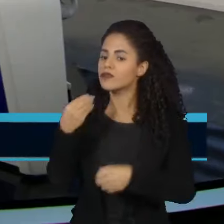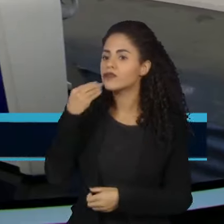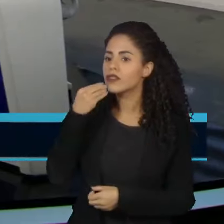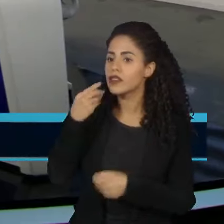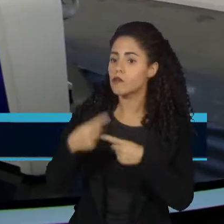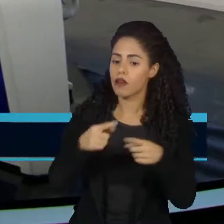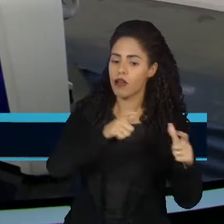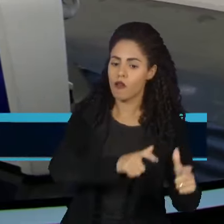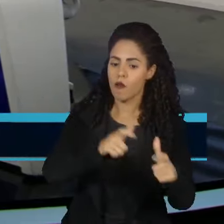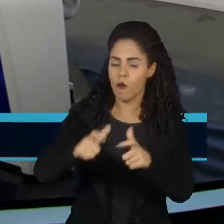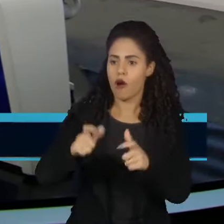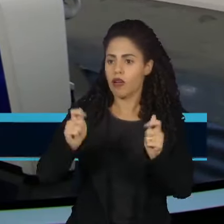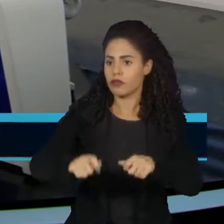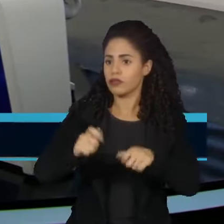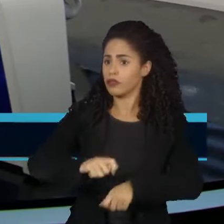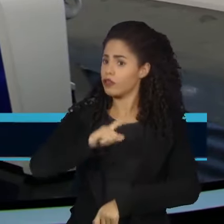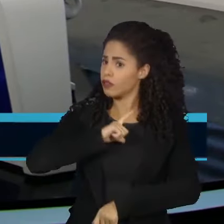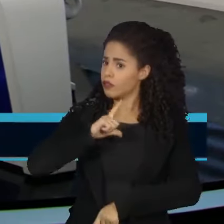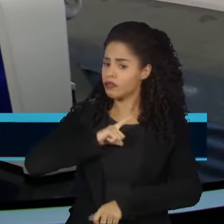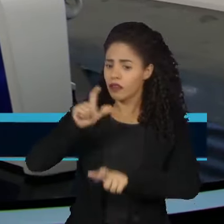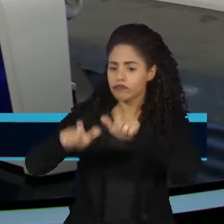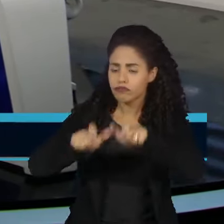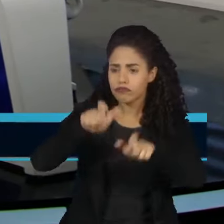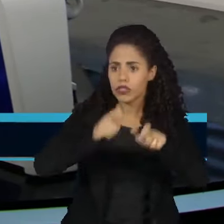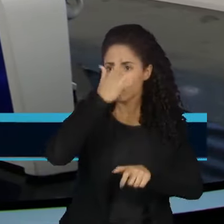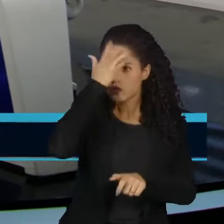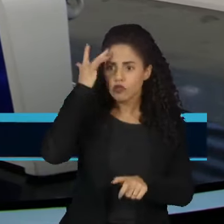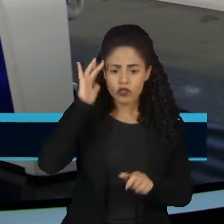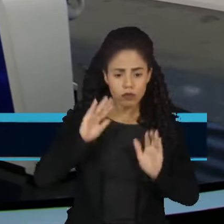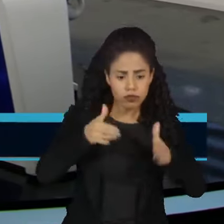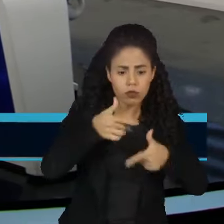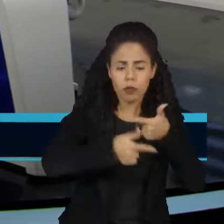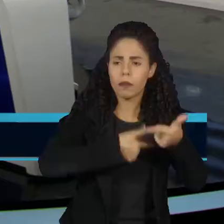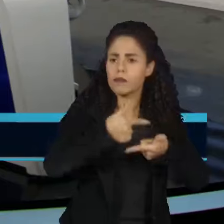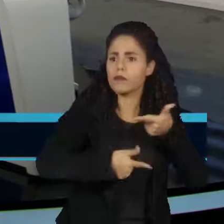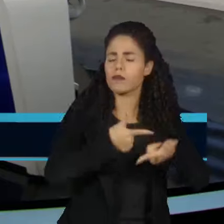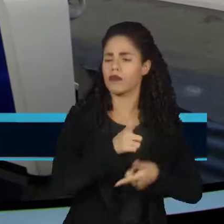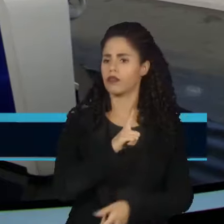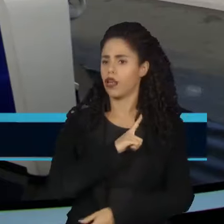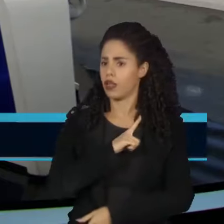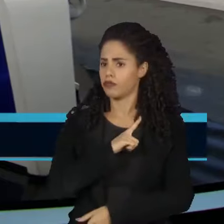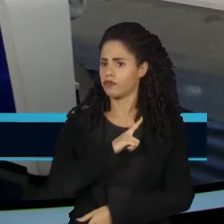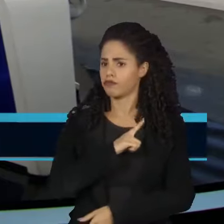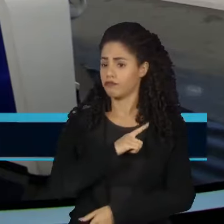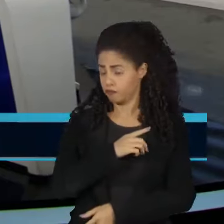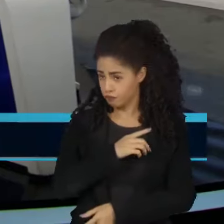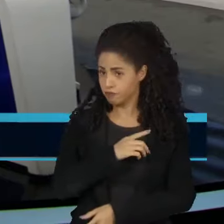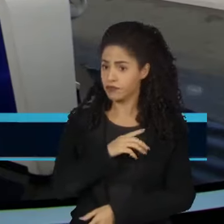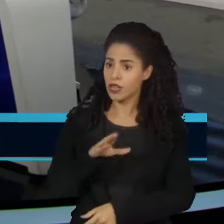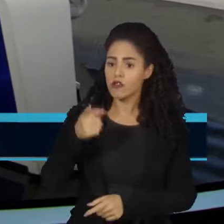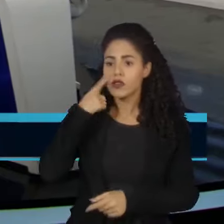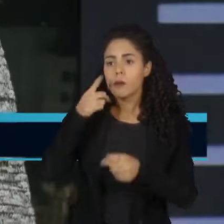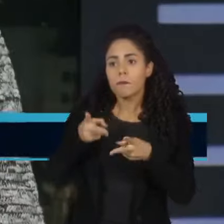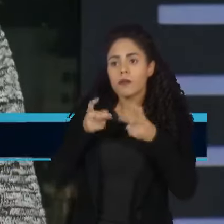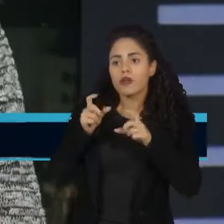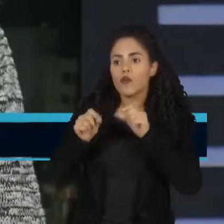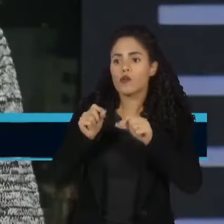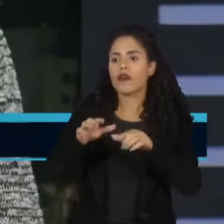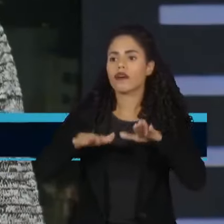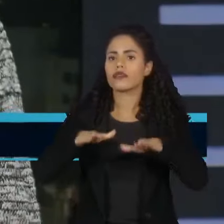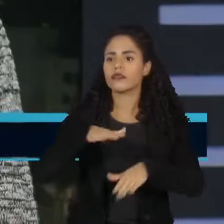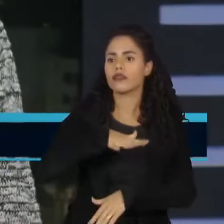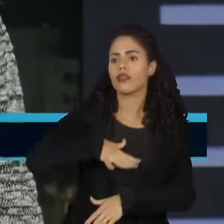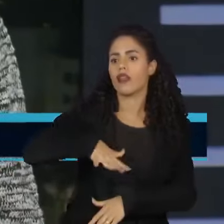tem milhares e centenas de pessoas e problemas para resolver. Quando você tem uma quantidade enorme de problemas numa região que